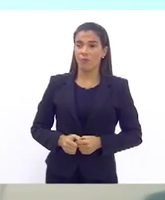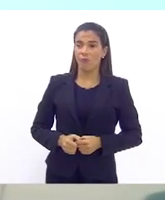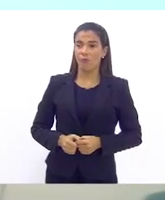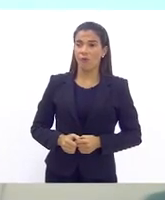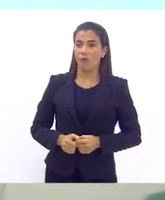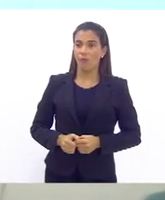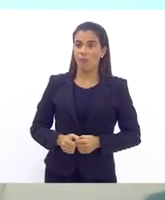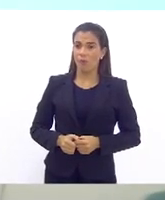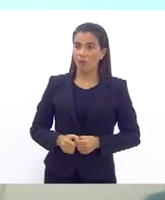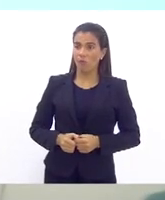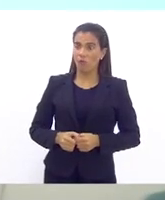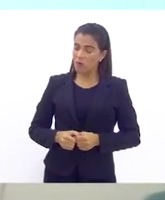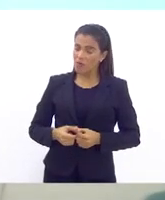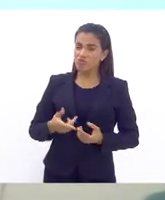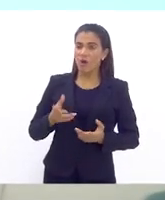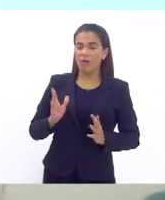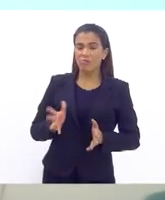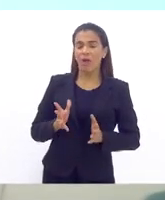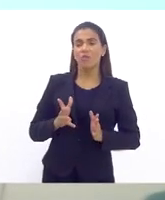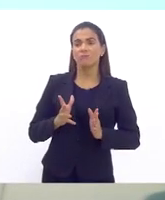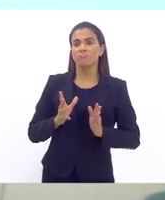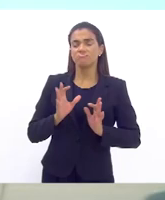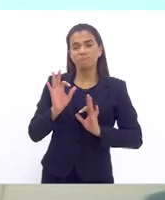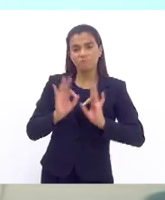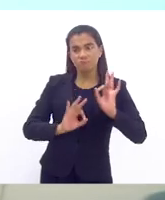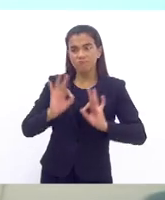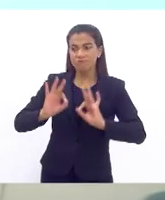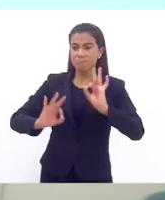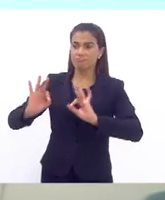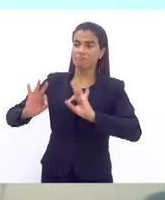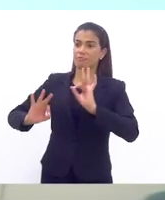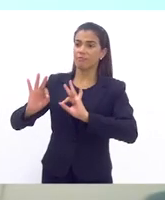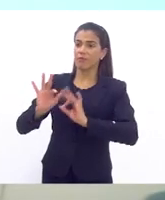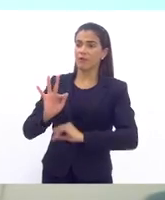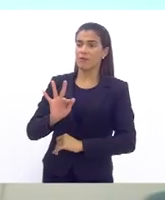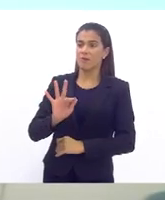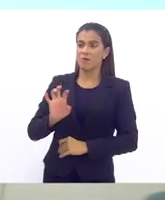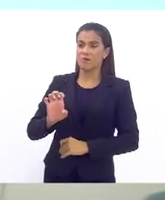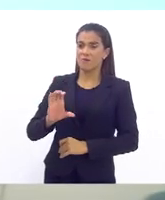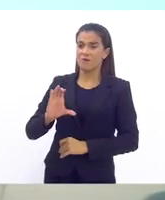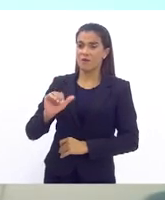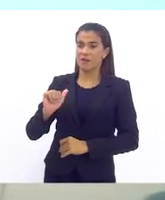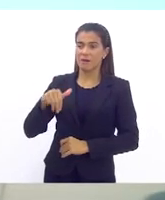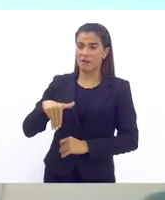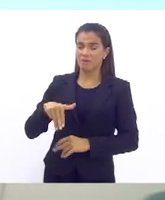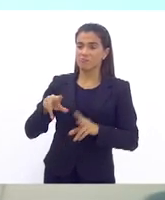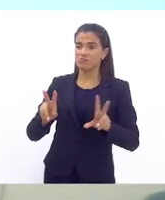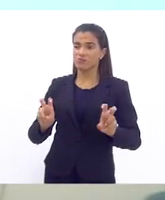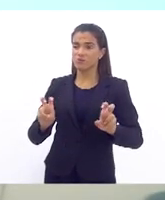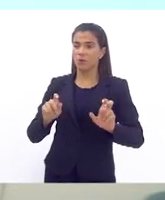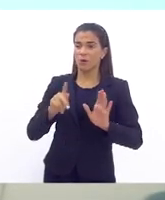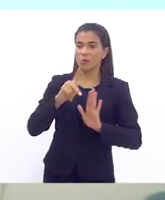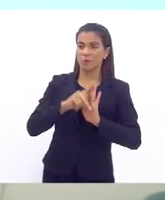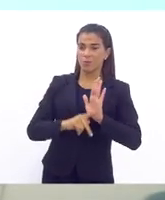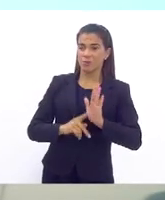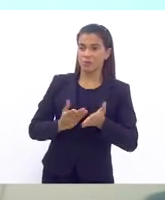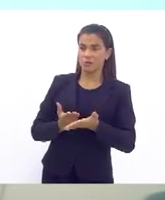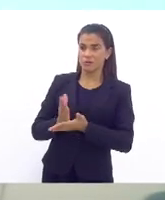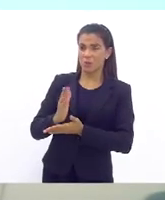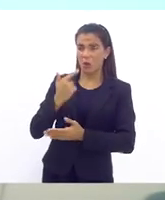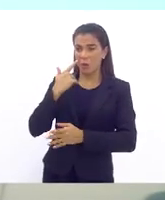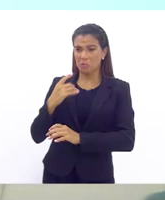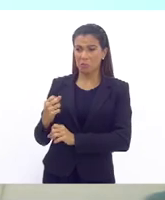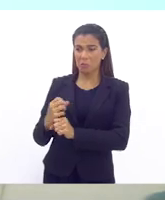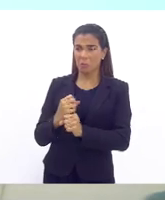o fluxo dos próximos passos ali né do justamente do fecan os projetos aprovados eu não cheguei a fazer conta